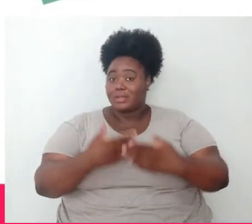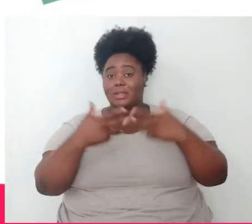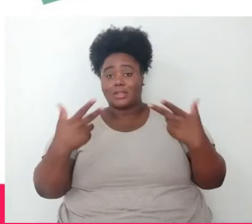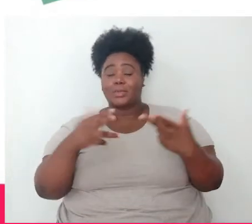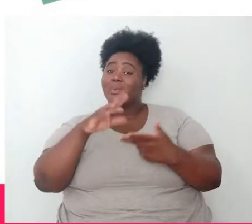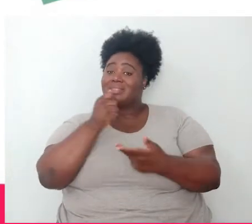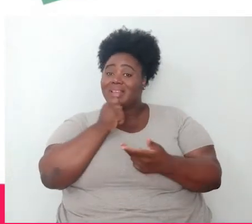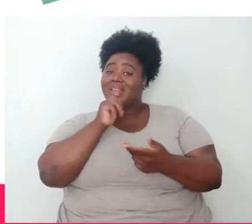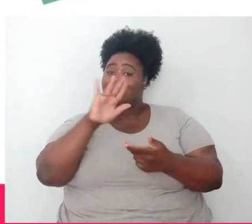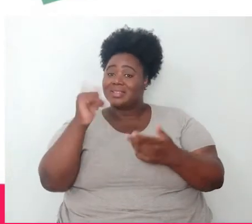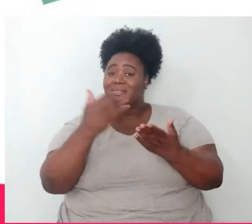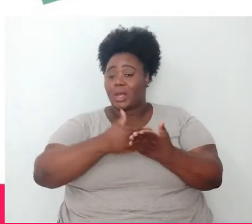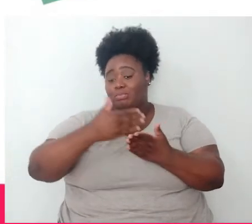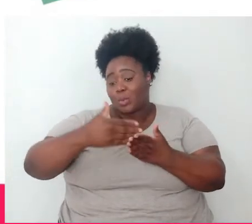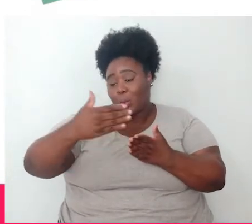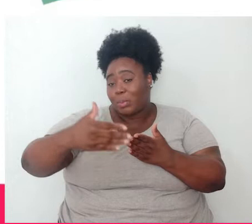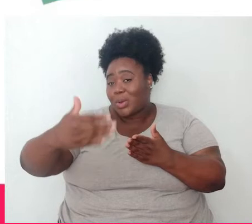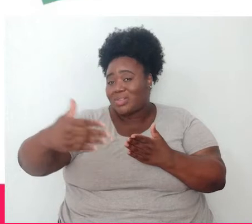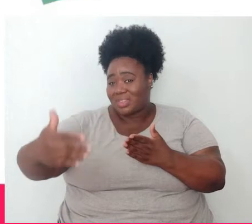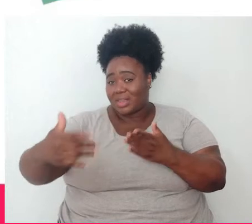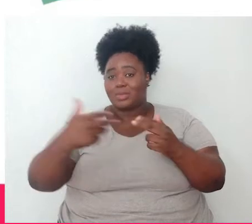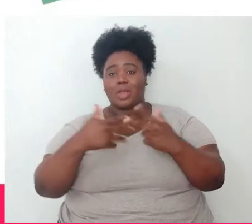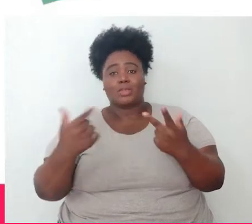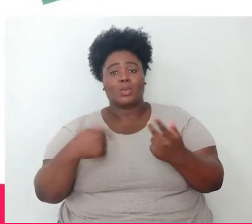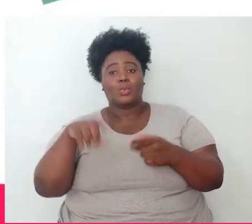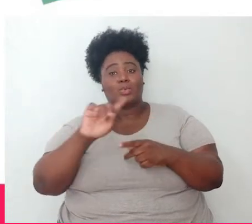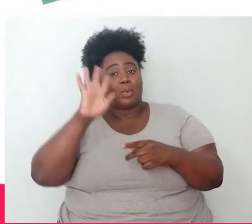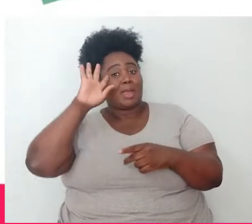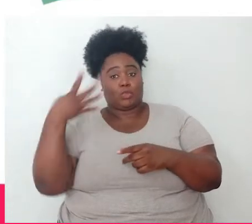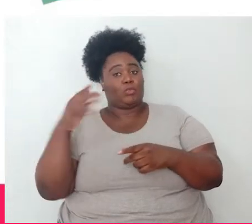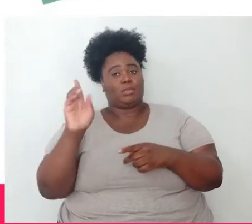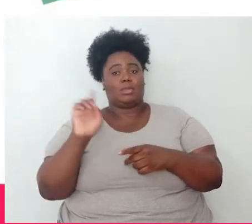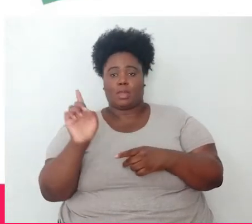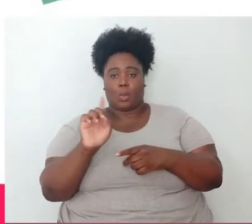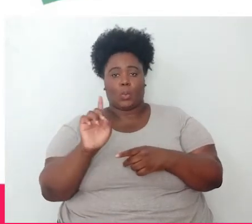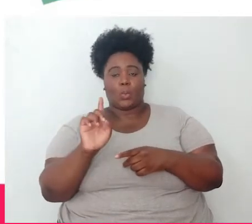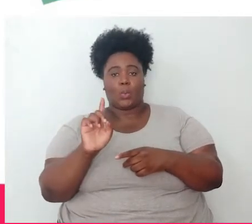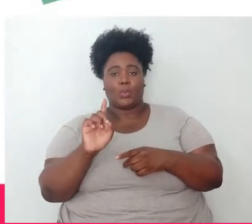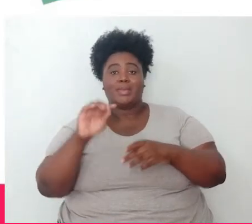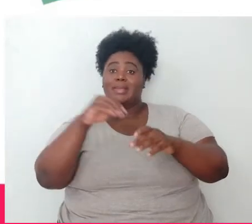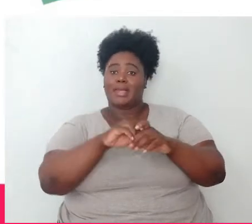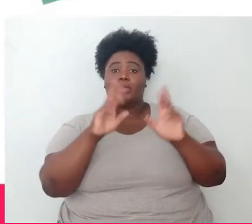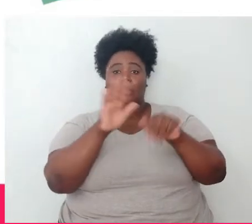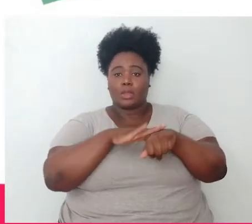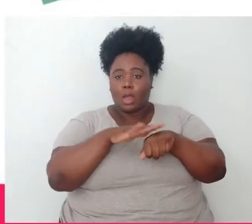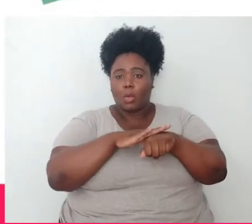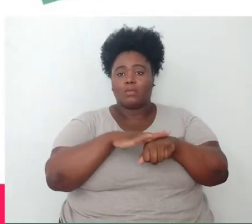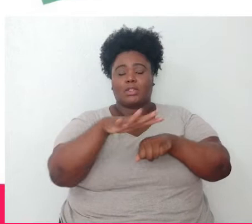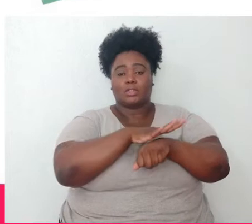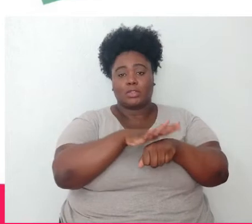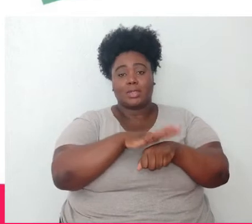em andamento, a gente ainda está caminhando, acho que as coisas ainda não estão resolvidas dentro desse debate